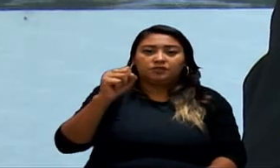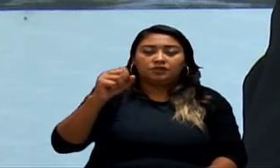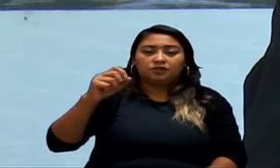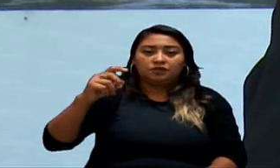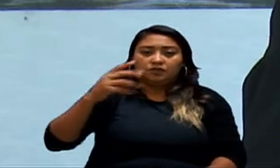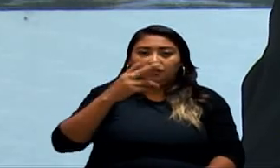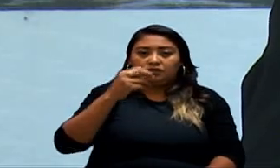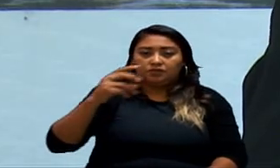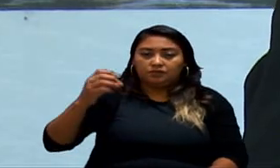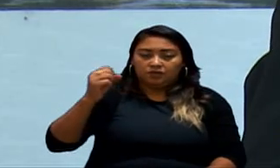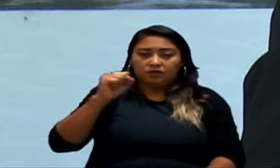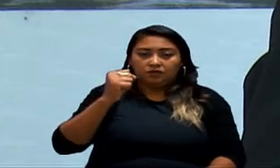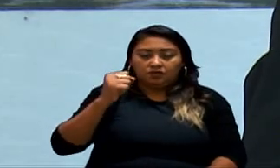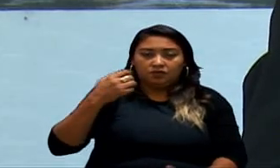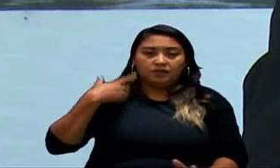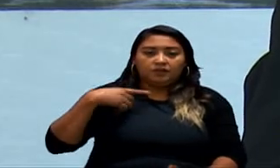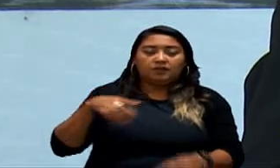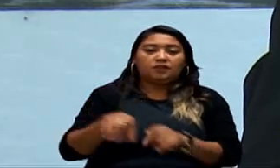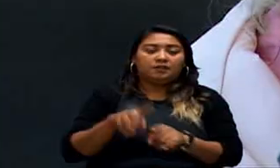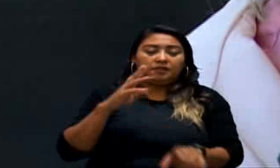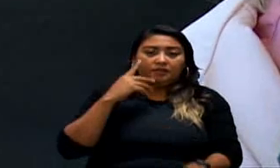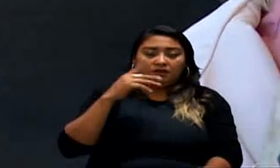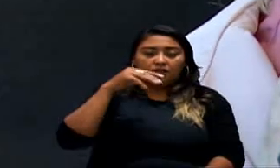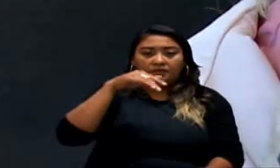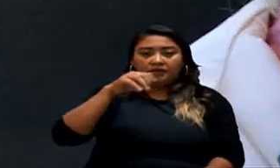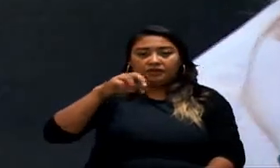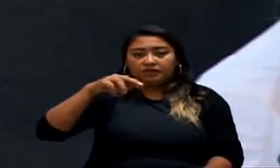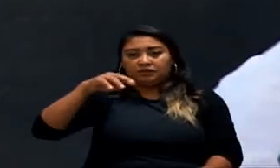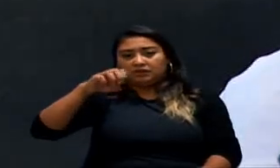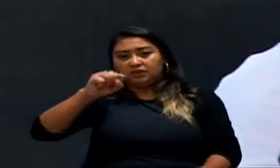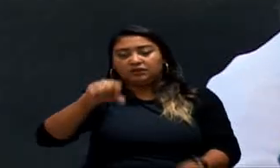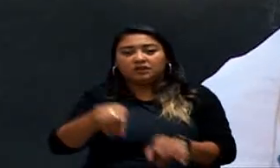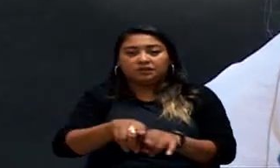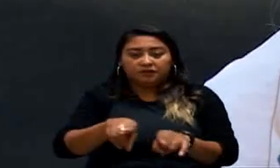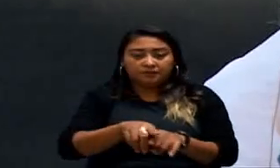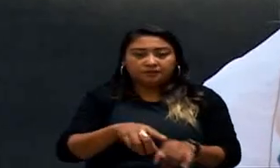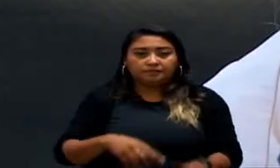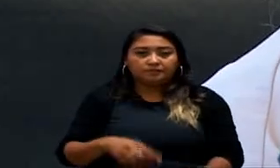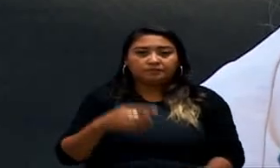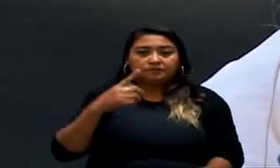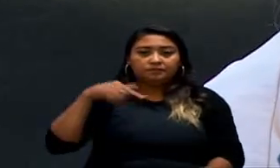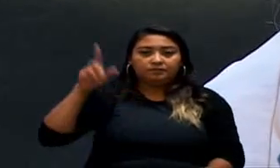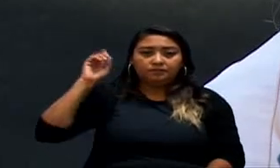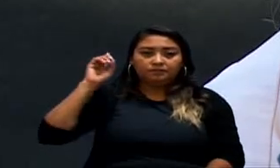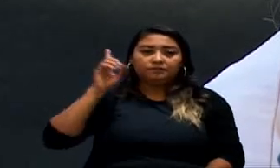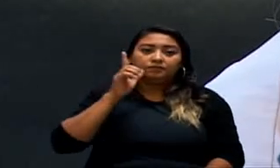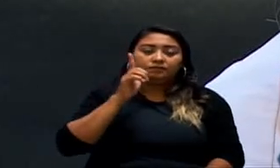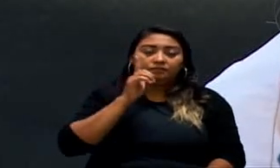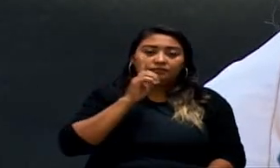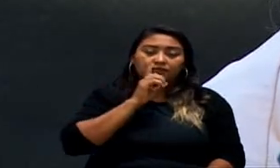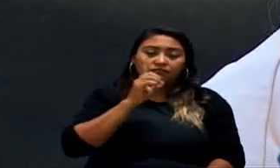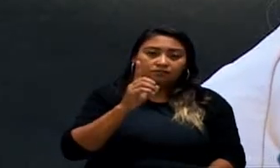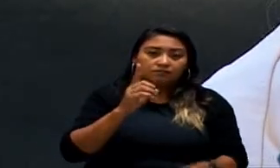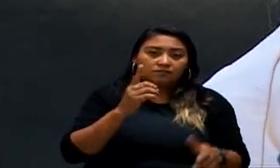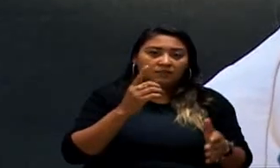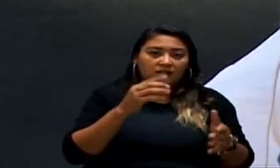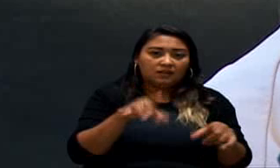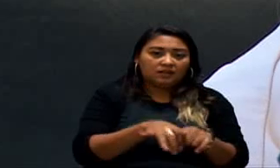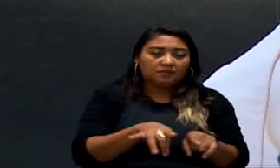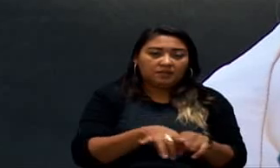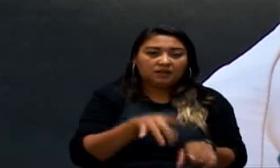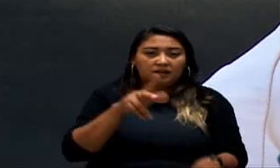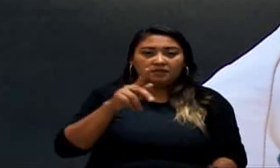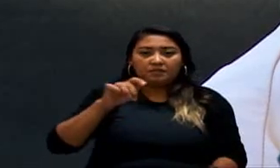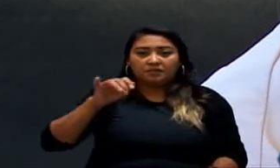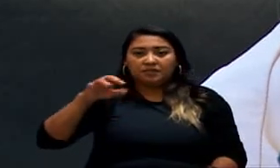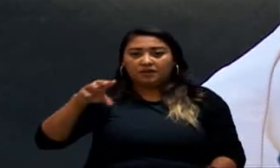vou dar uma analisada. O vereador melhor. Martinez vou também. Vou consultar o Iabico até por uma. Outro dia, uma vereador. Uma reverência a um amigo meu querido que é o Iabico